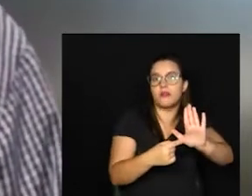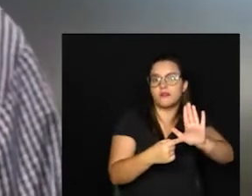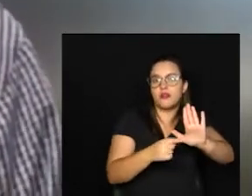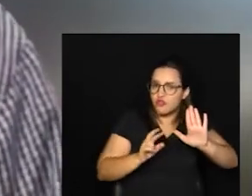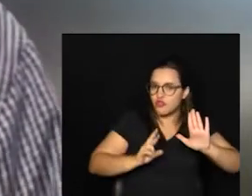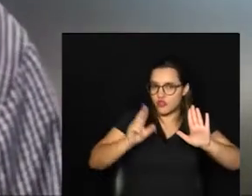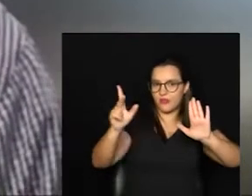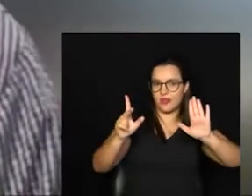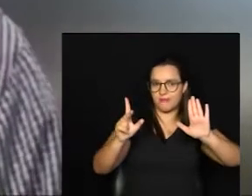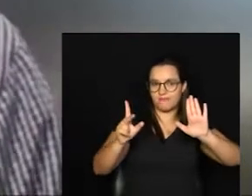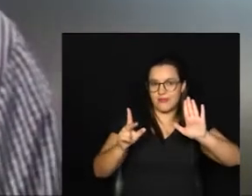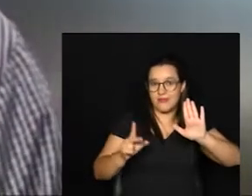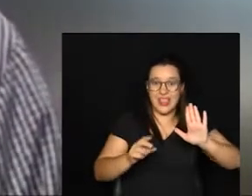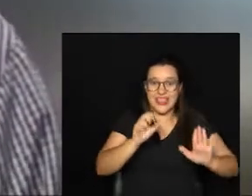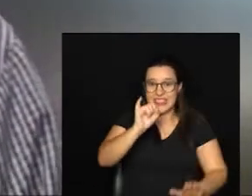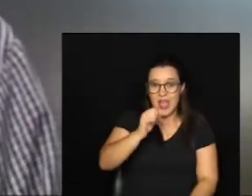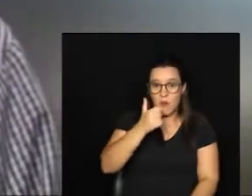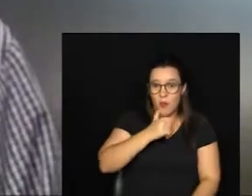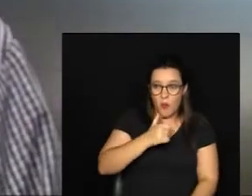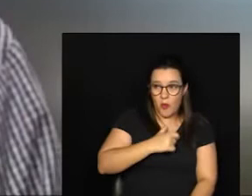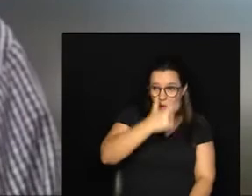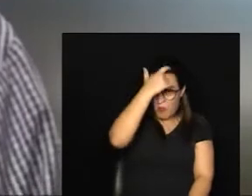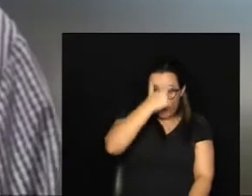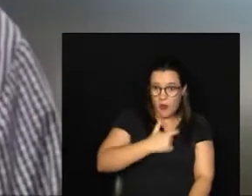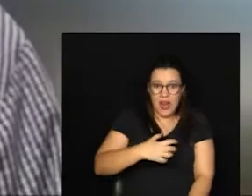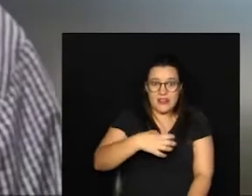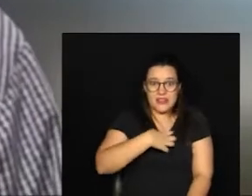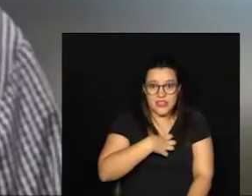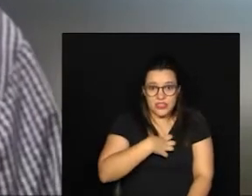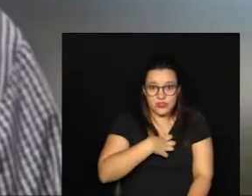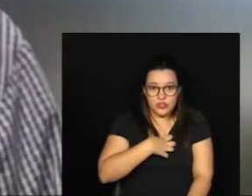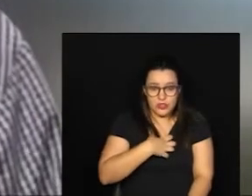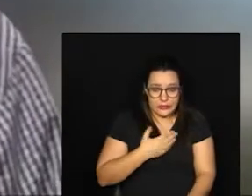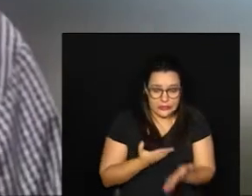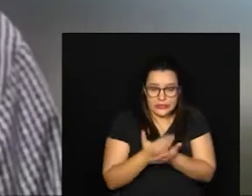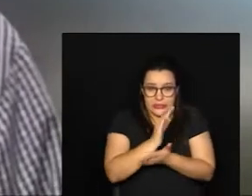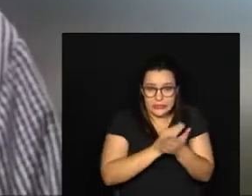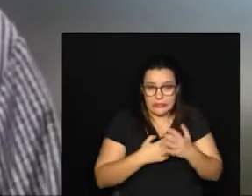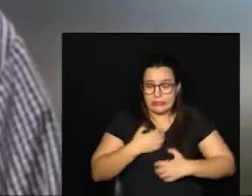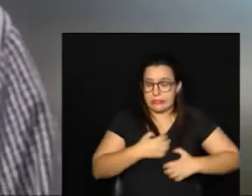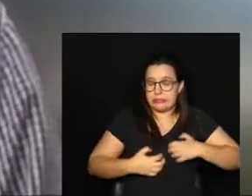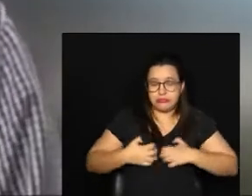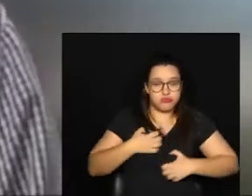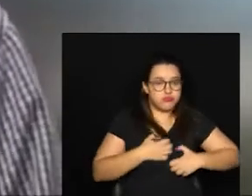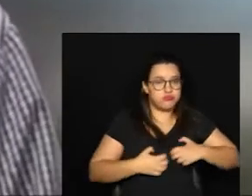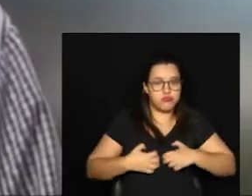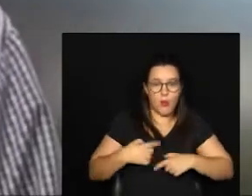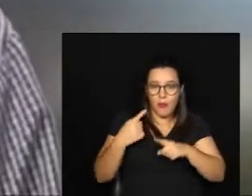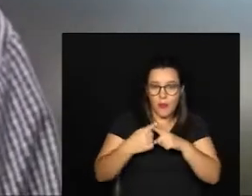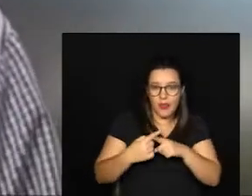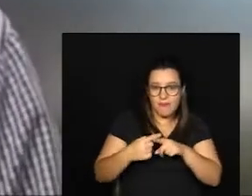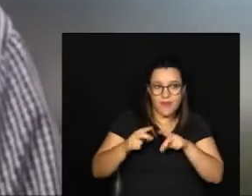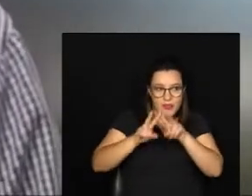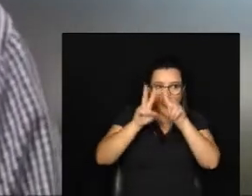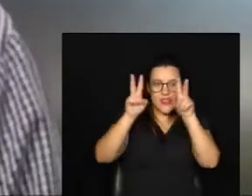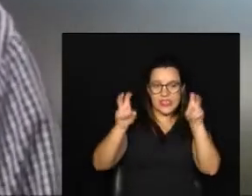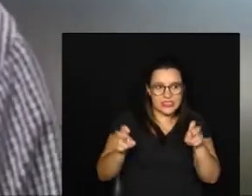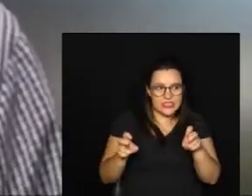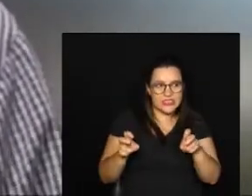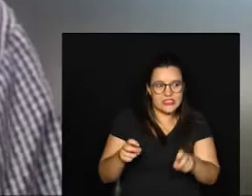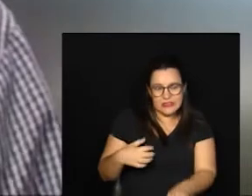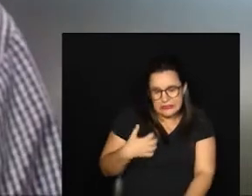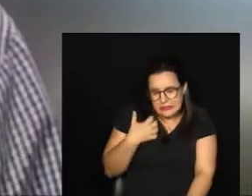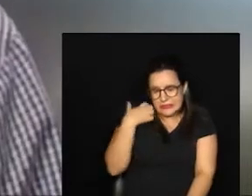em que houve um constrangimento para a vítima com natureza sexual, não há que se levar em conta a